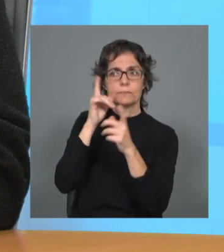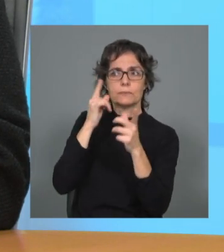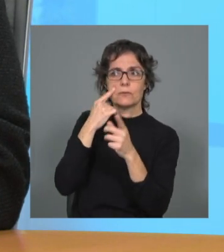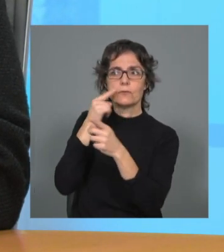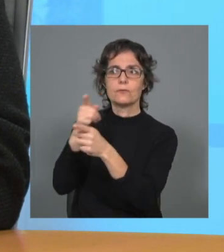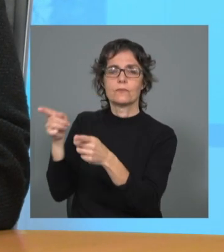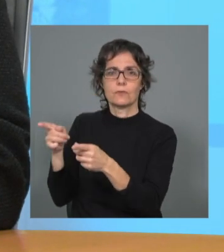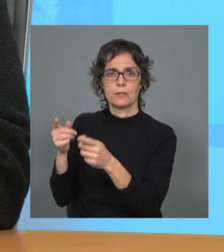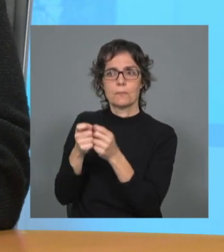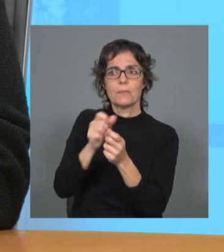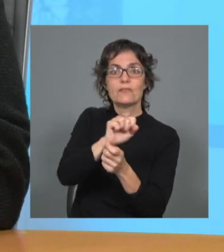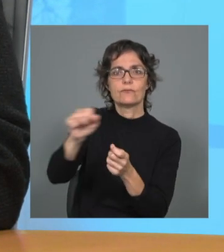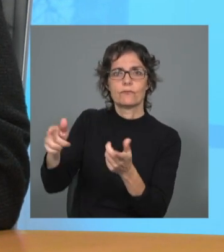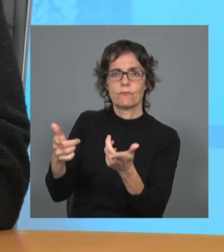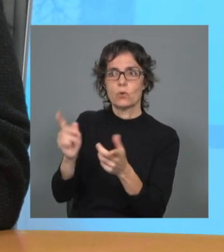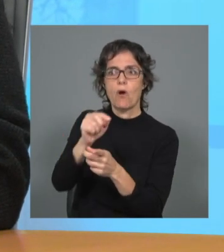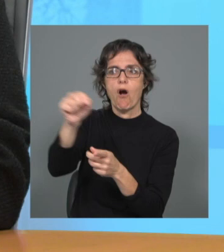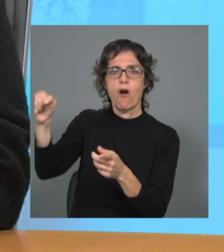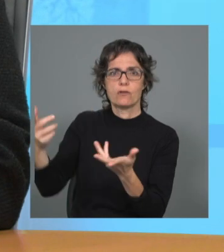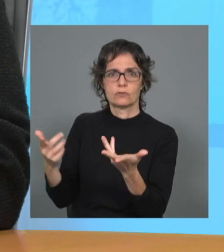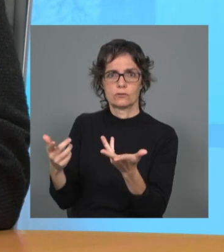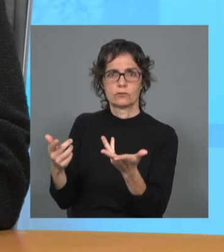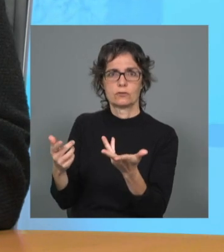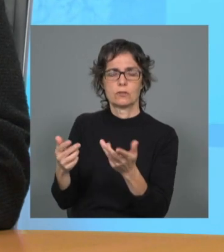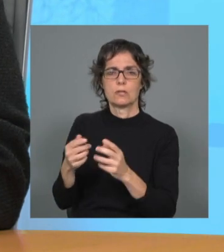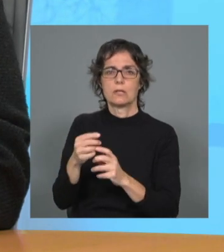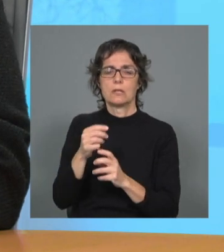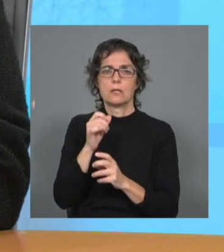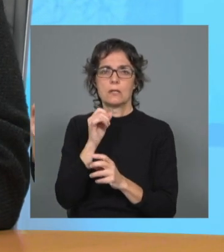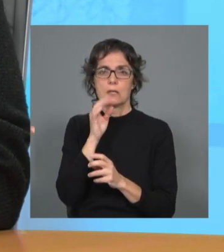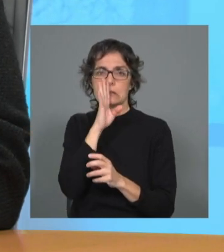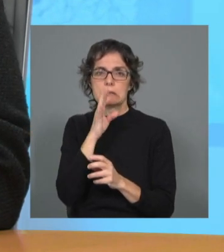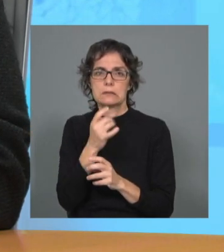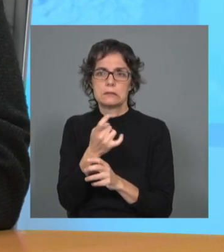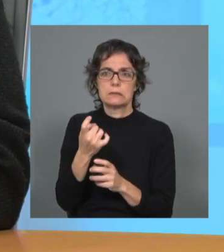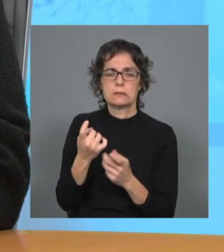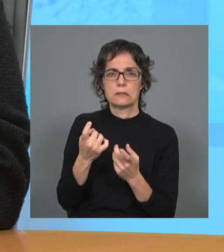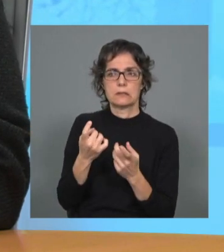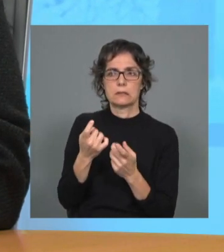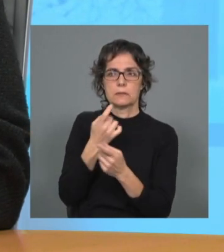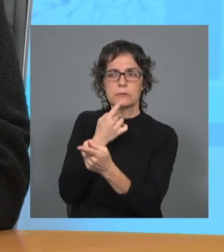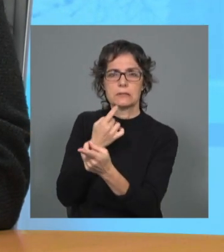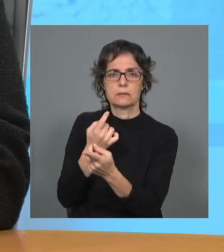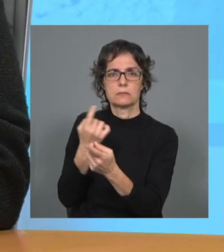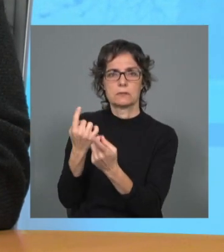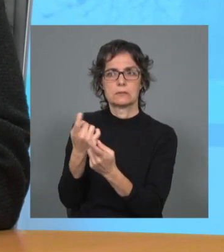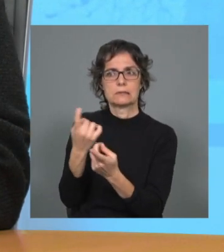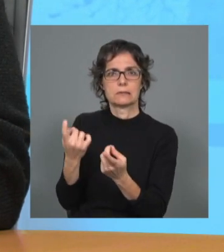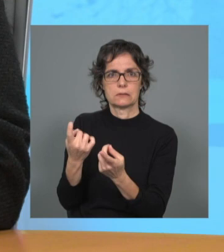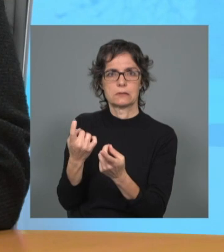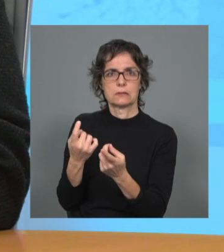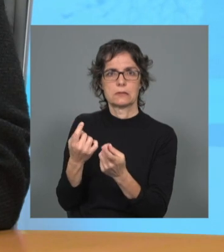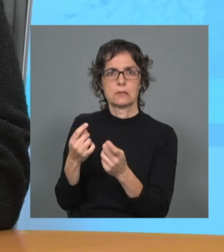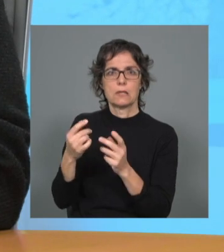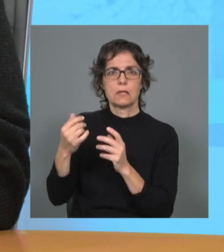já estão a dar sinais de necessidade de ajuda. Se virem que precisam de ajuda